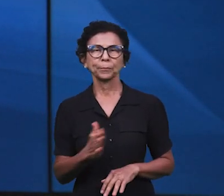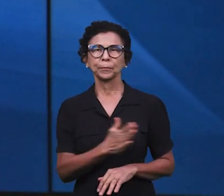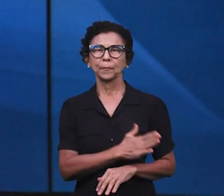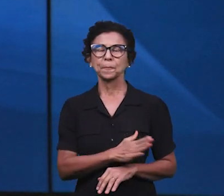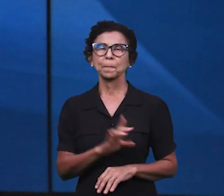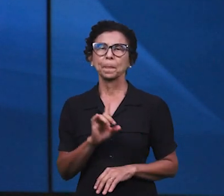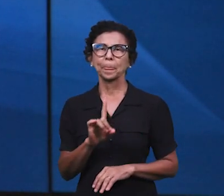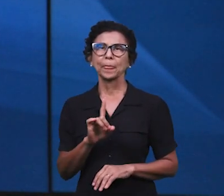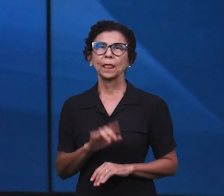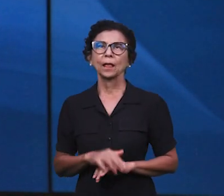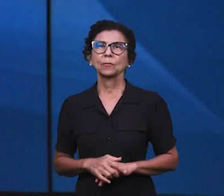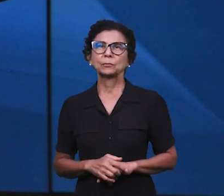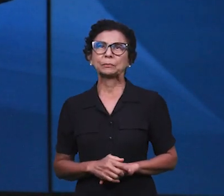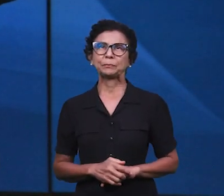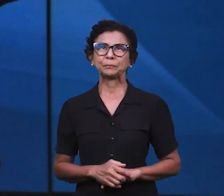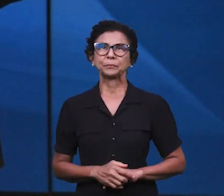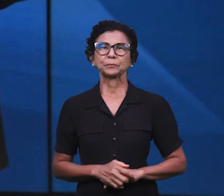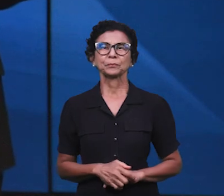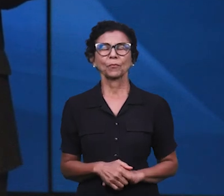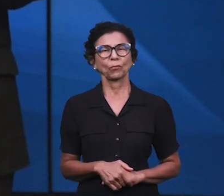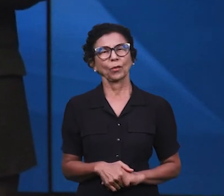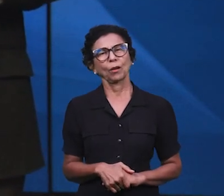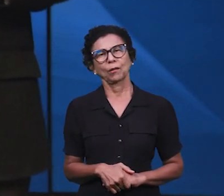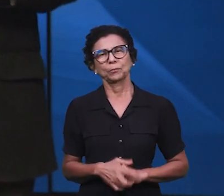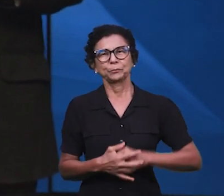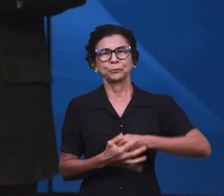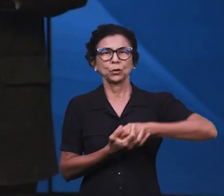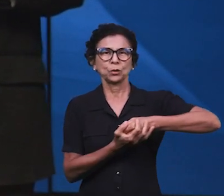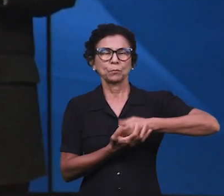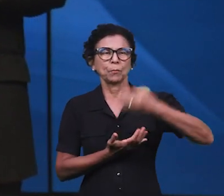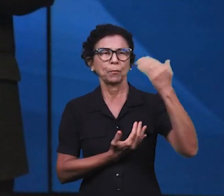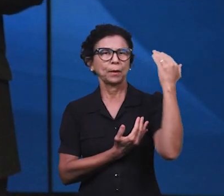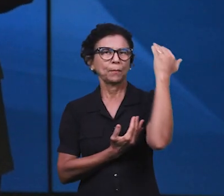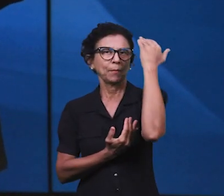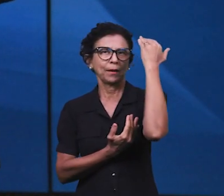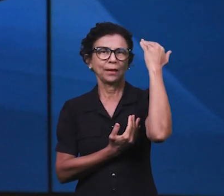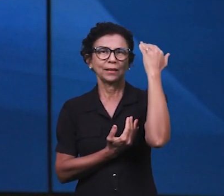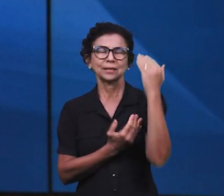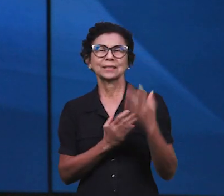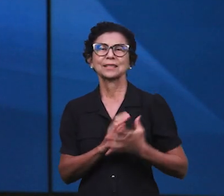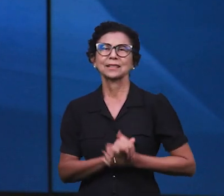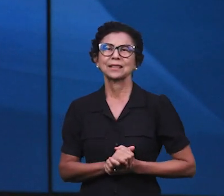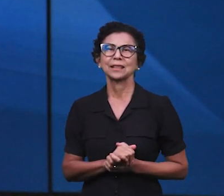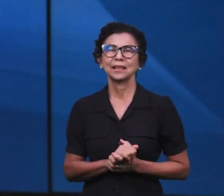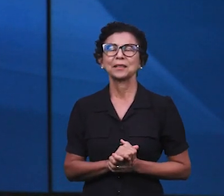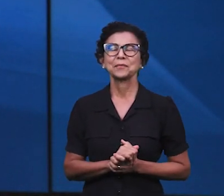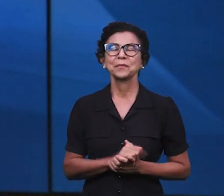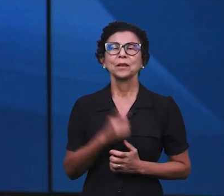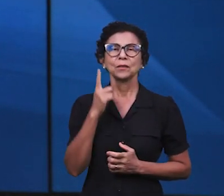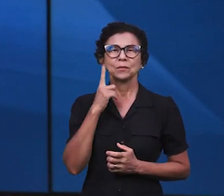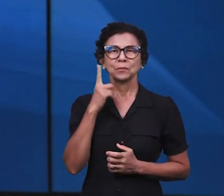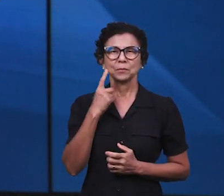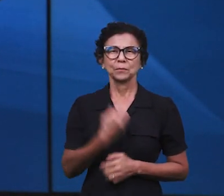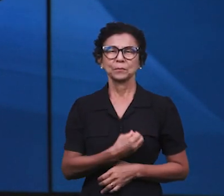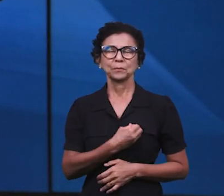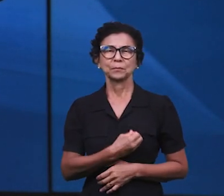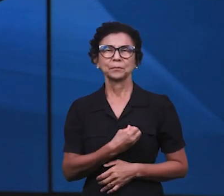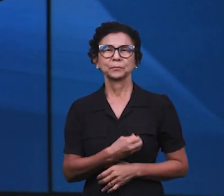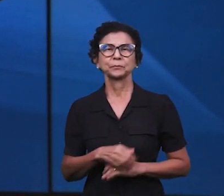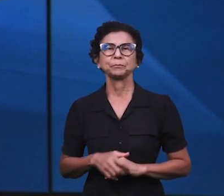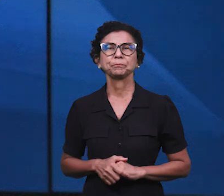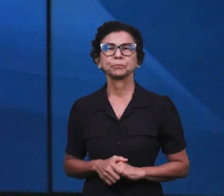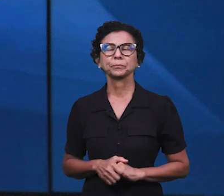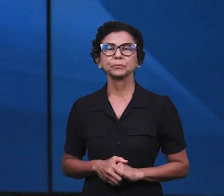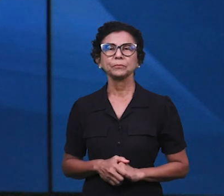mais interessante para nós, que é a participação dos nossos bebês na escola bíblica, como eles são sensíveis às coisas da escola bíblica. Nós vamos ver